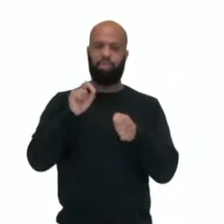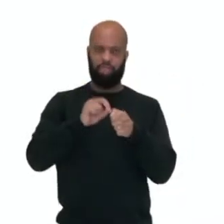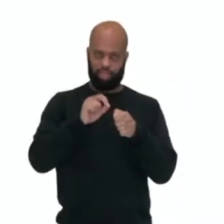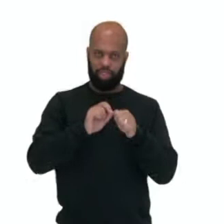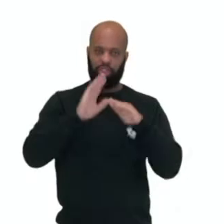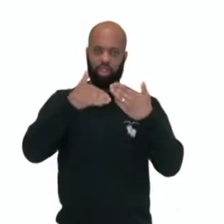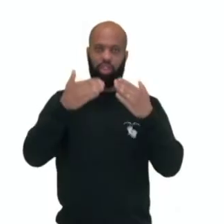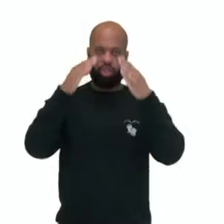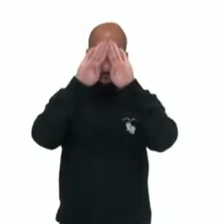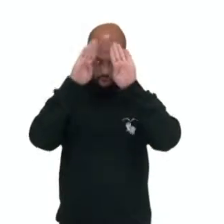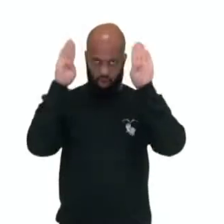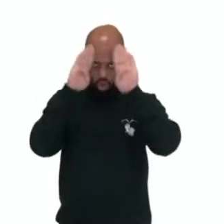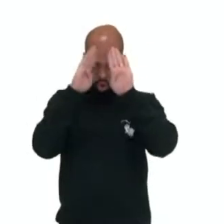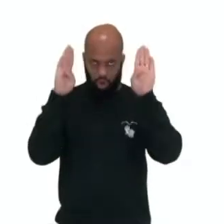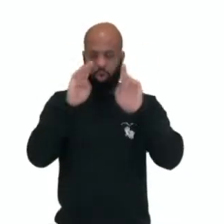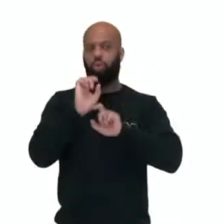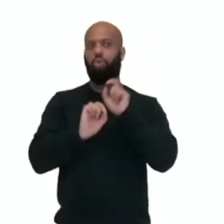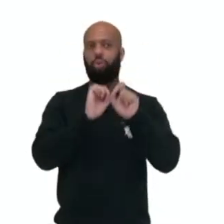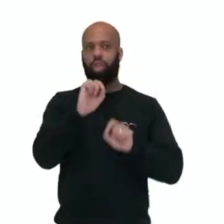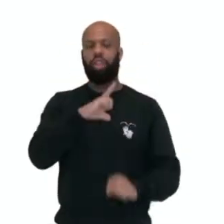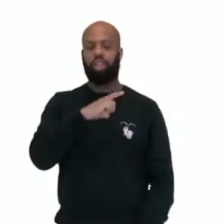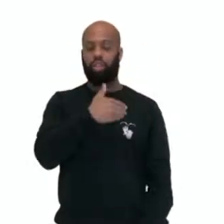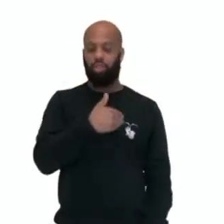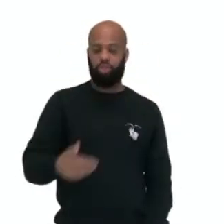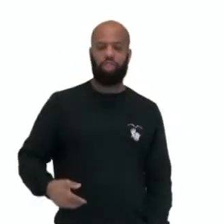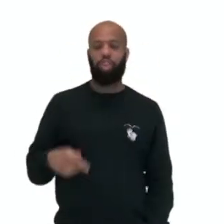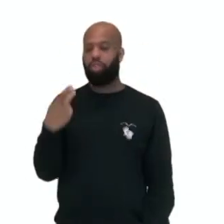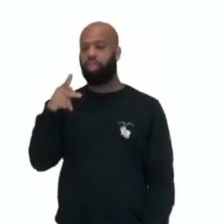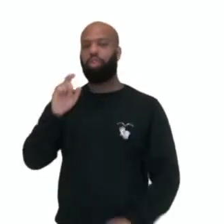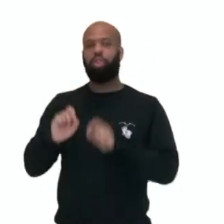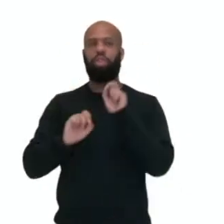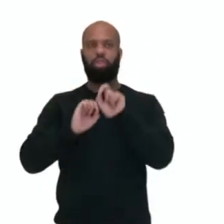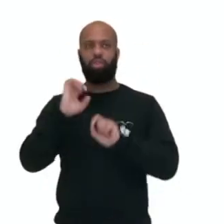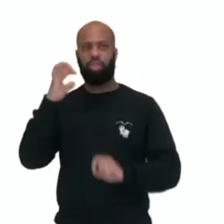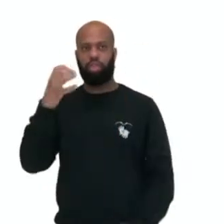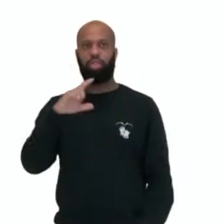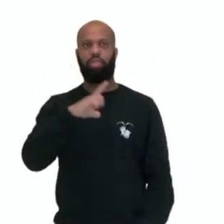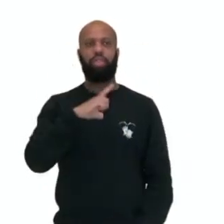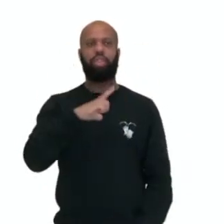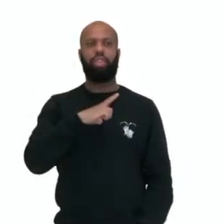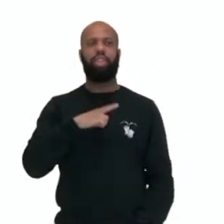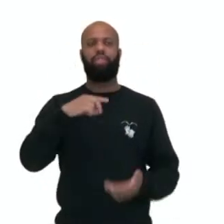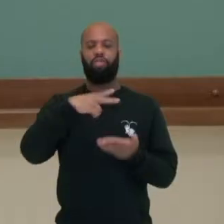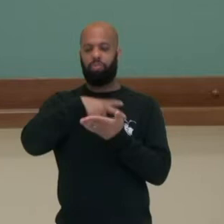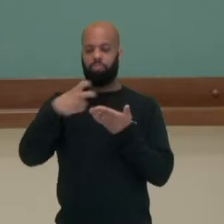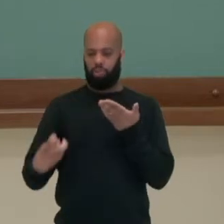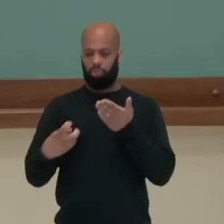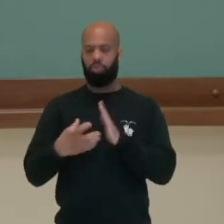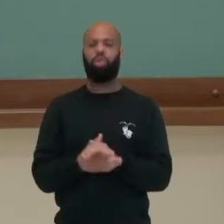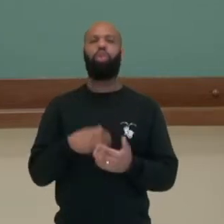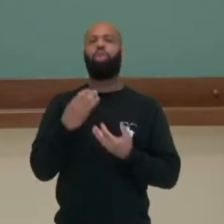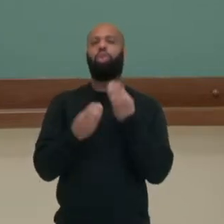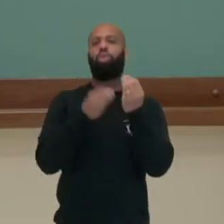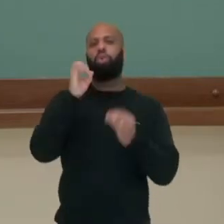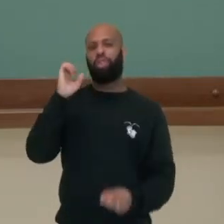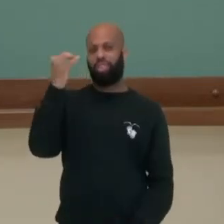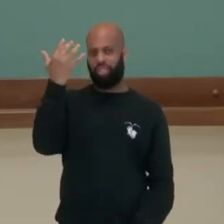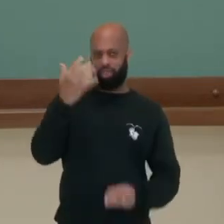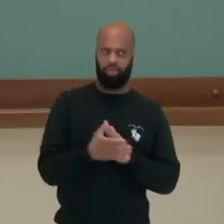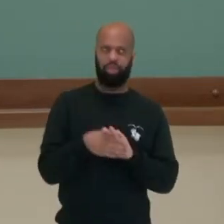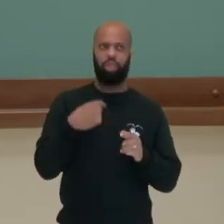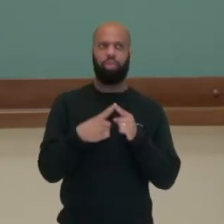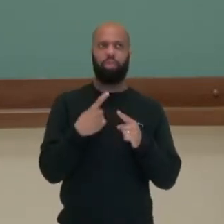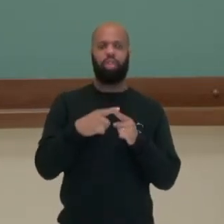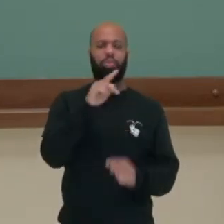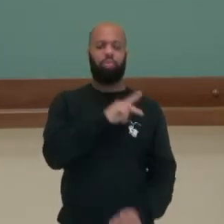O Fernando Collor terminou seu governo sofrendo um impeachment. Como isso aconteceu? Como um presidente